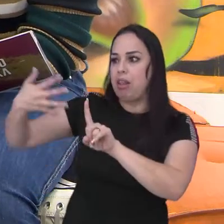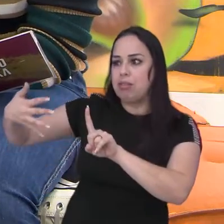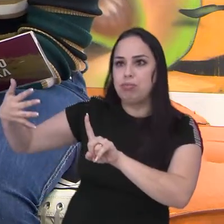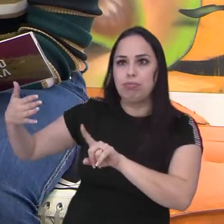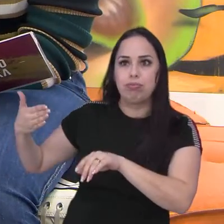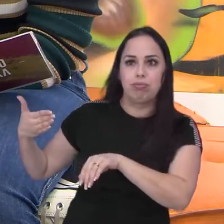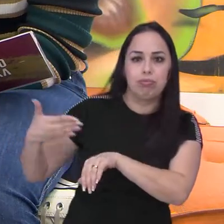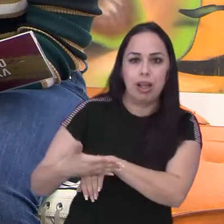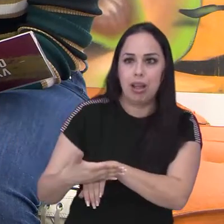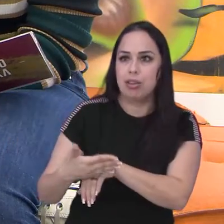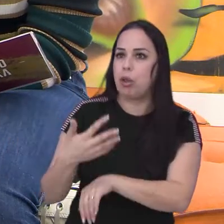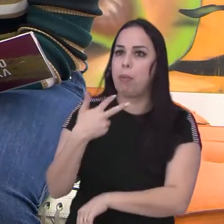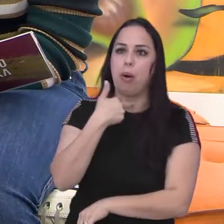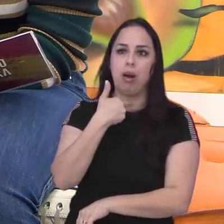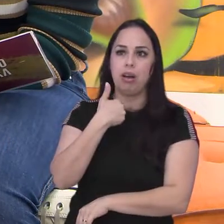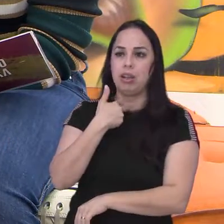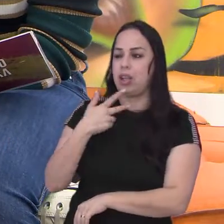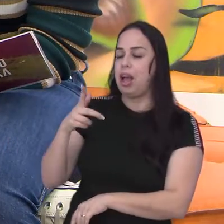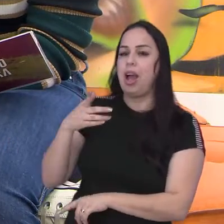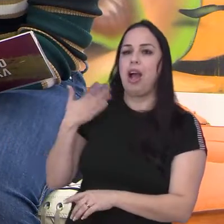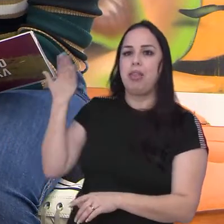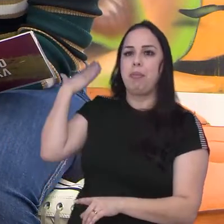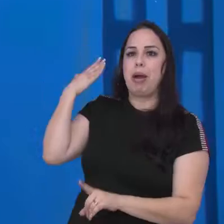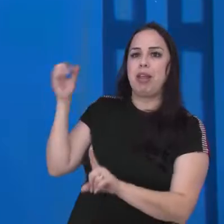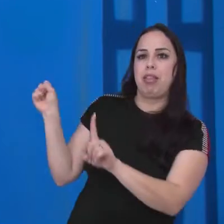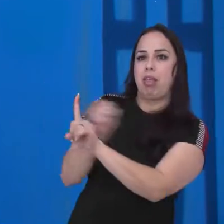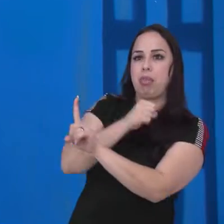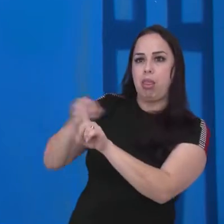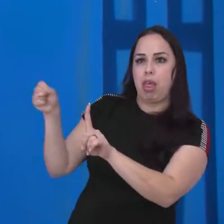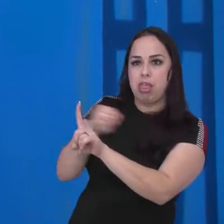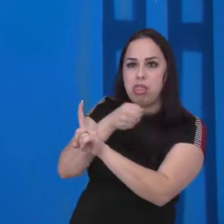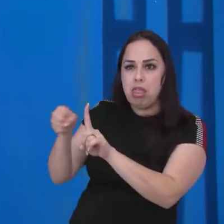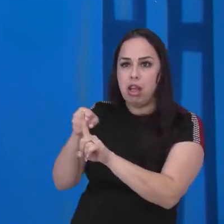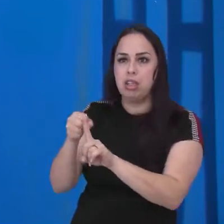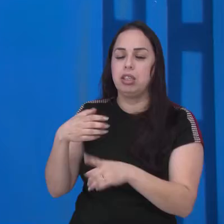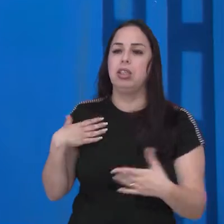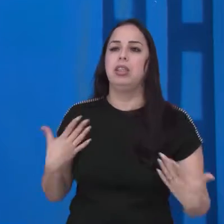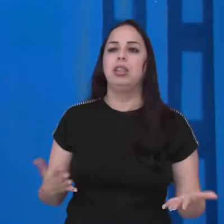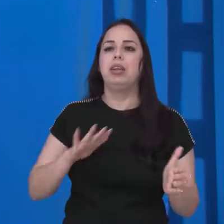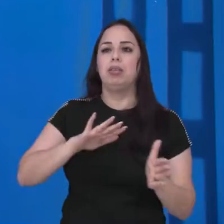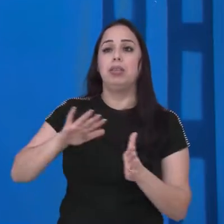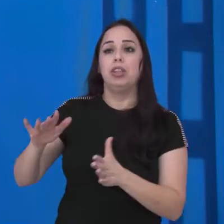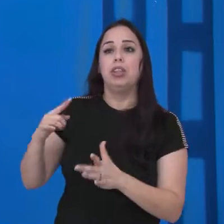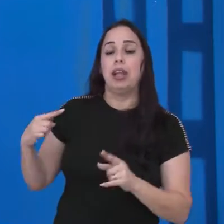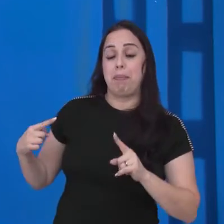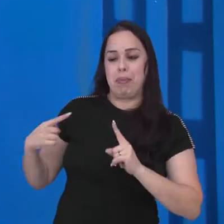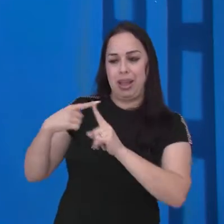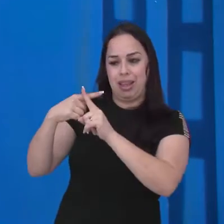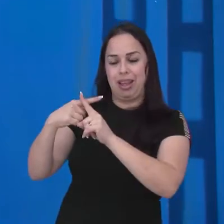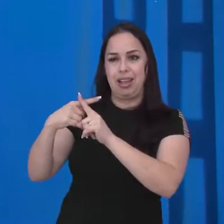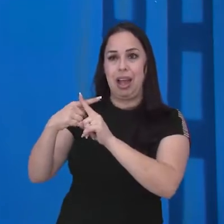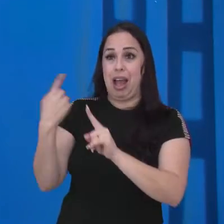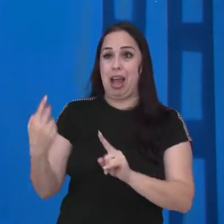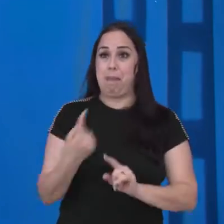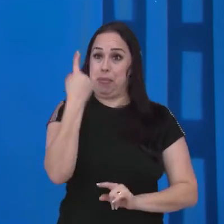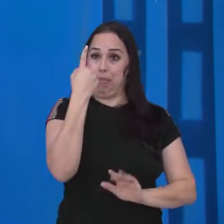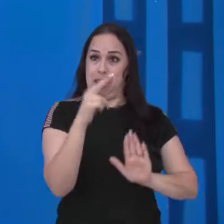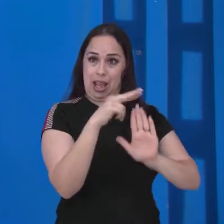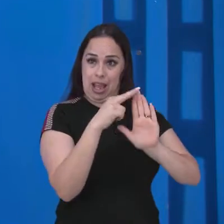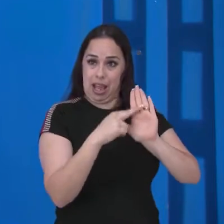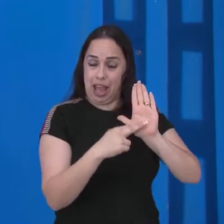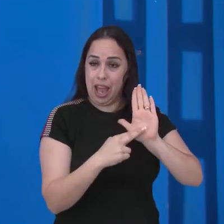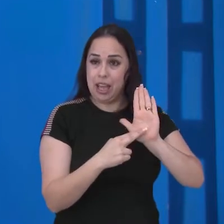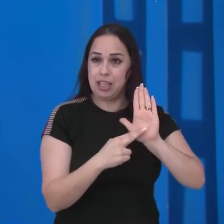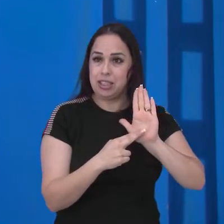agressão, né? E aí começamos a ter foco na batalha de MC, por isso que a gente colocou a primeira regra, né?